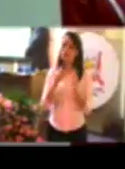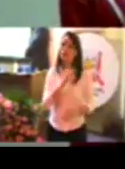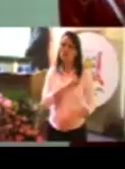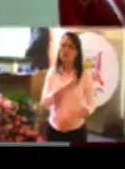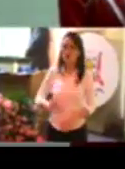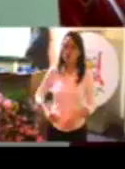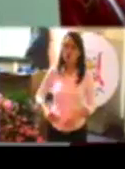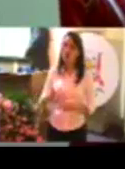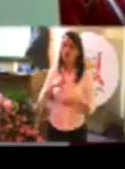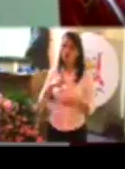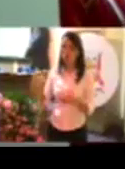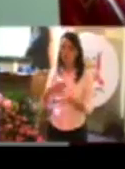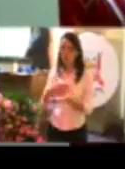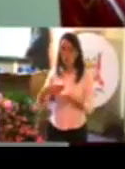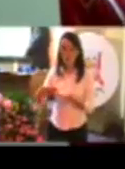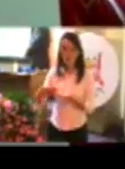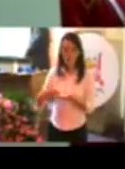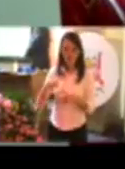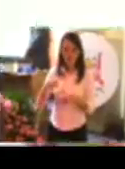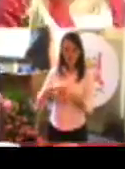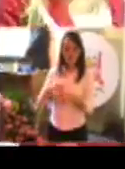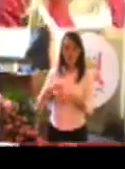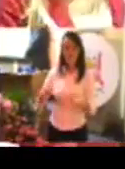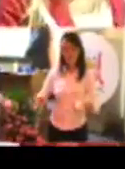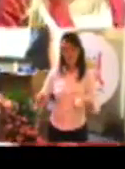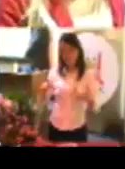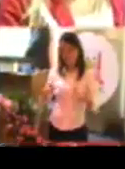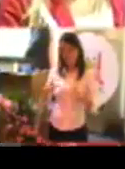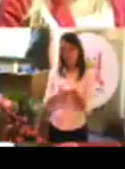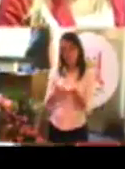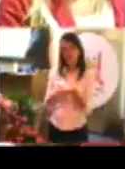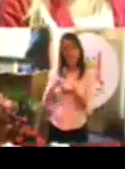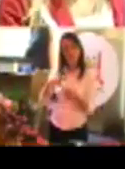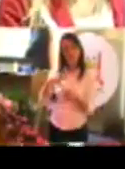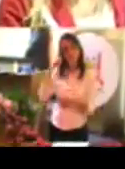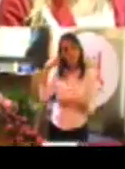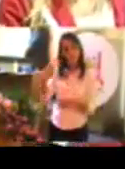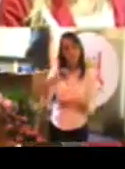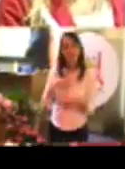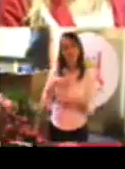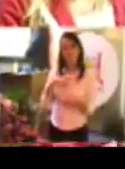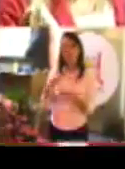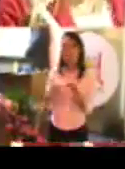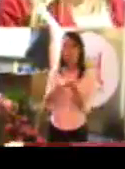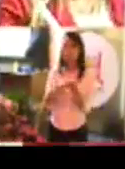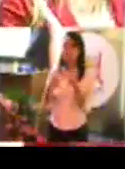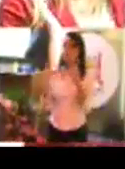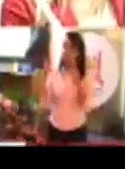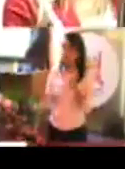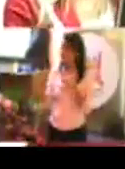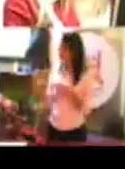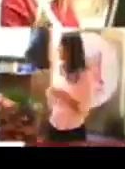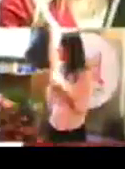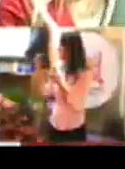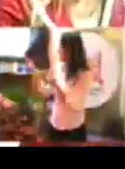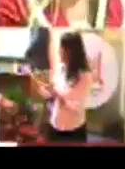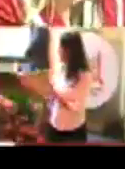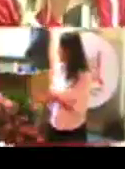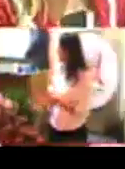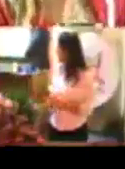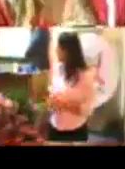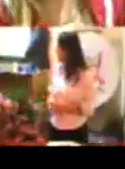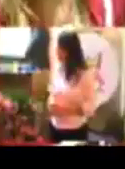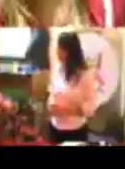gabinetes quando eles iniciam a sessão legislativa. Todos eles têm um exemplar da Constituição sobre a sua mesa de trabalho.